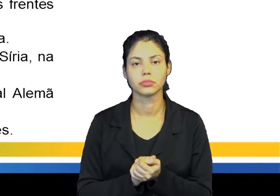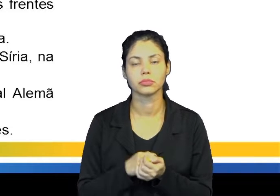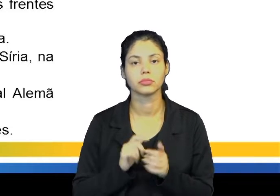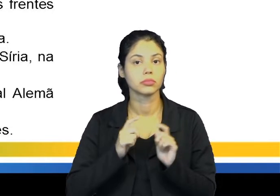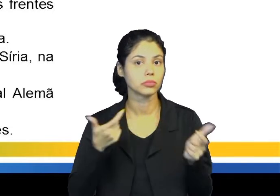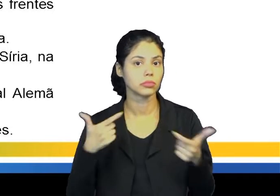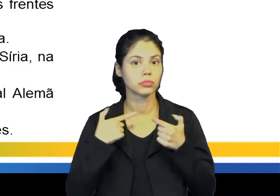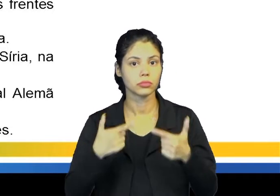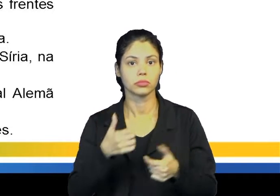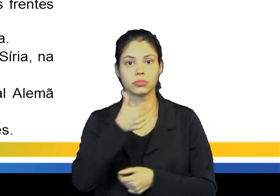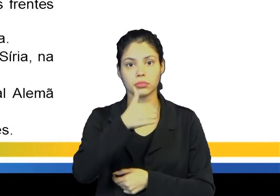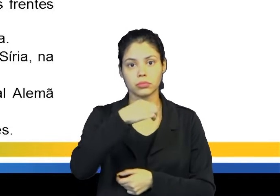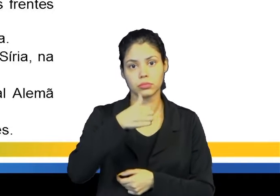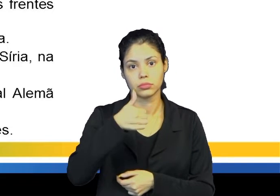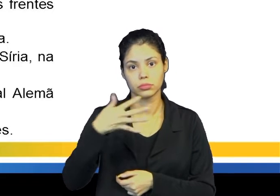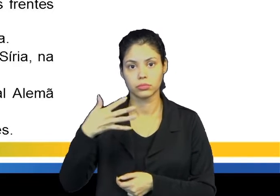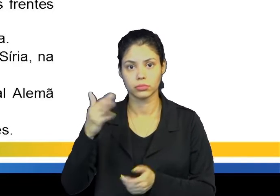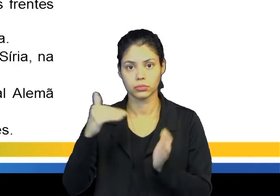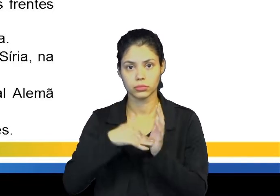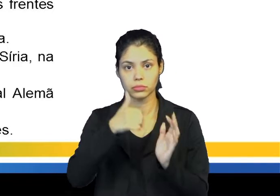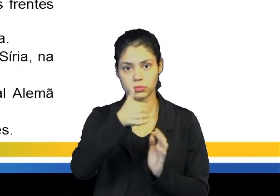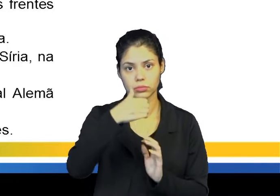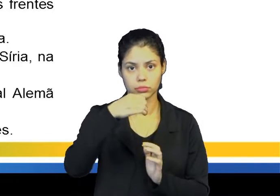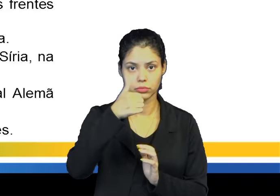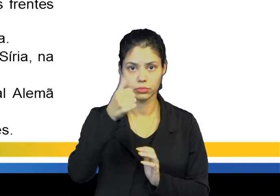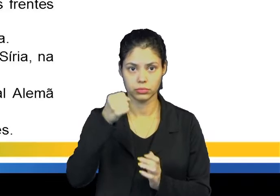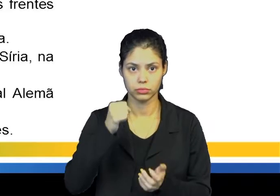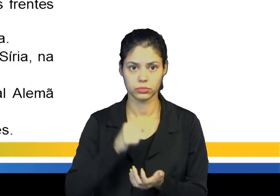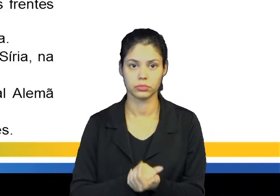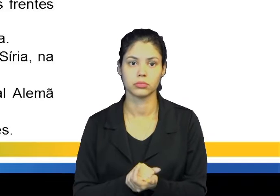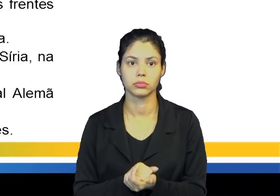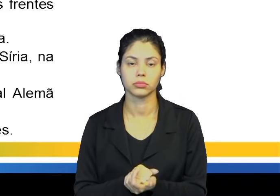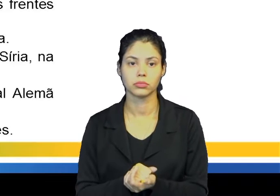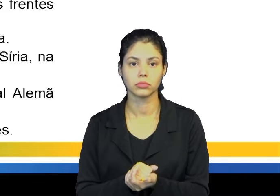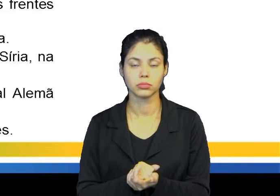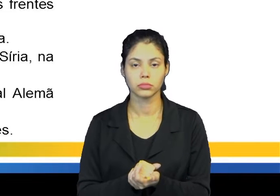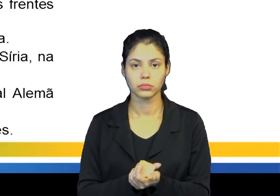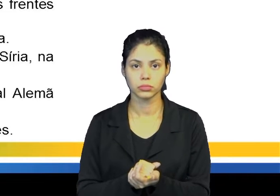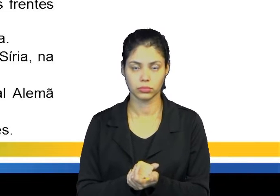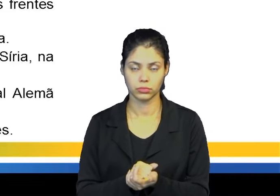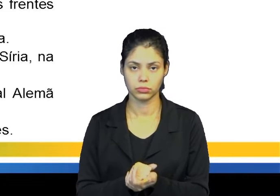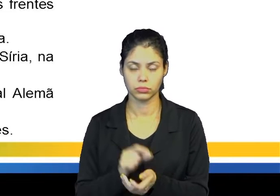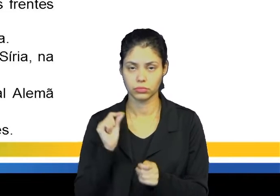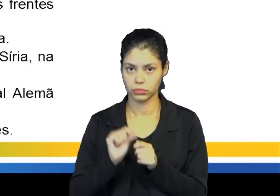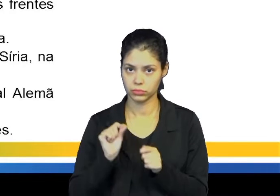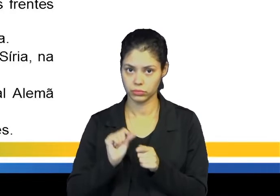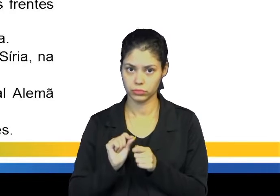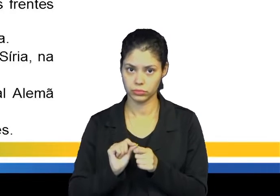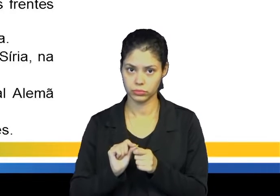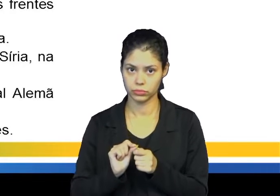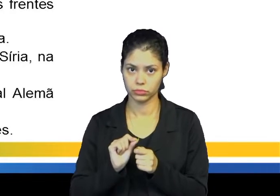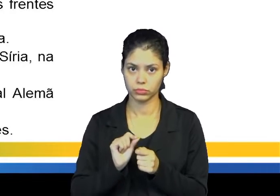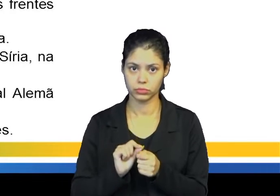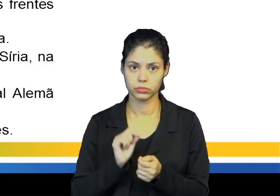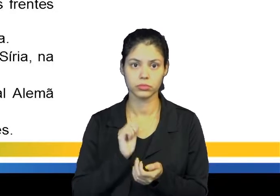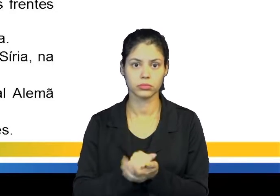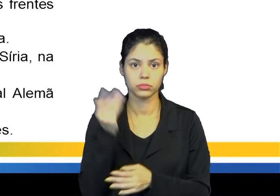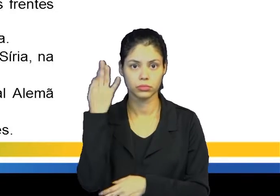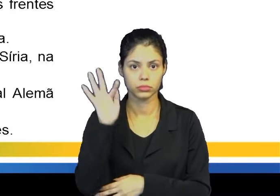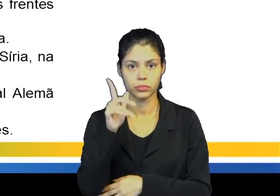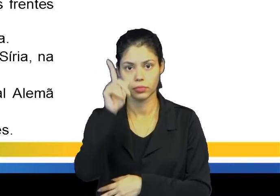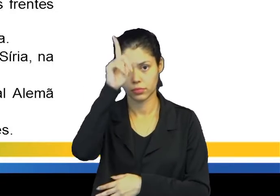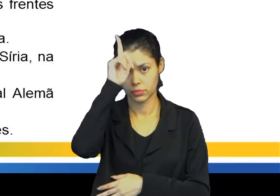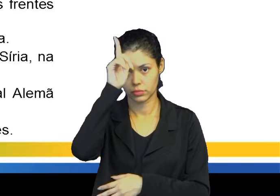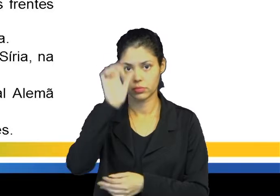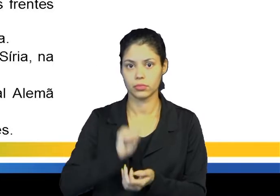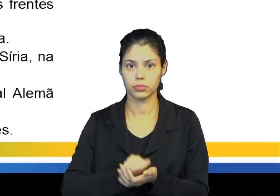A Grande Guerra, de 1914 a 1918. Né? Essa guerra, né, se forma ali nas fronteiras entre França,